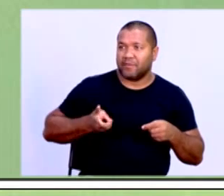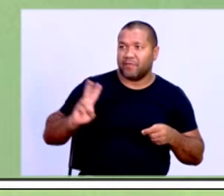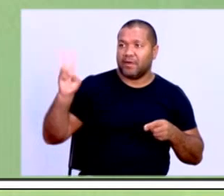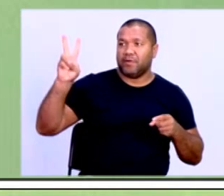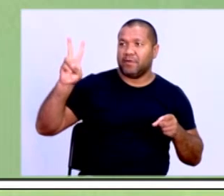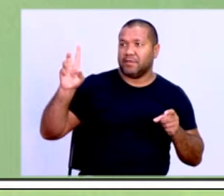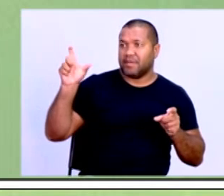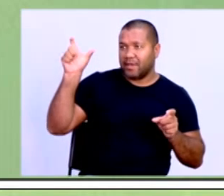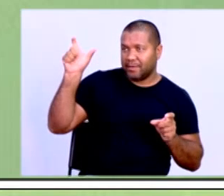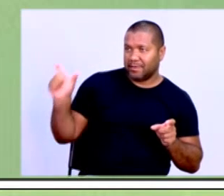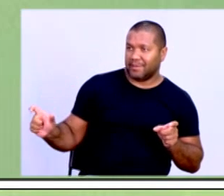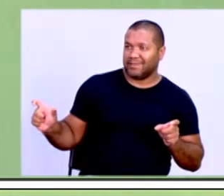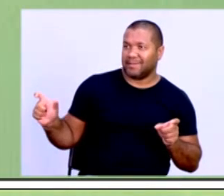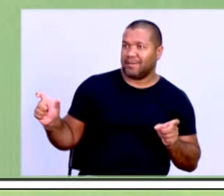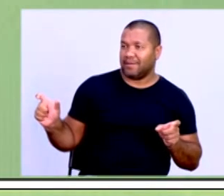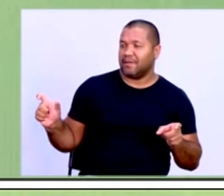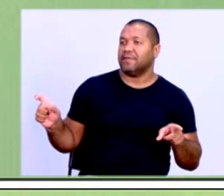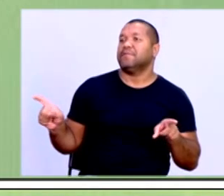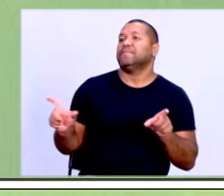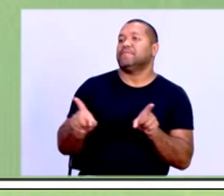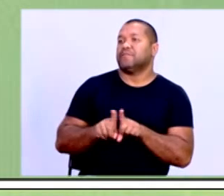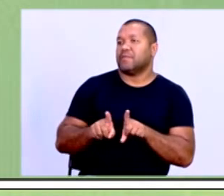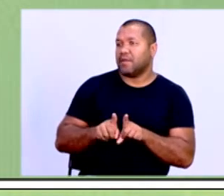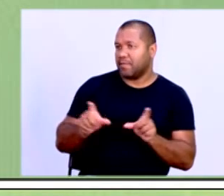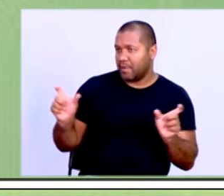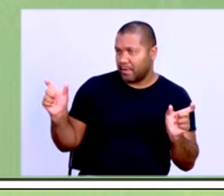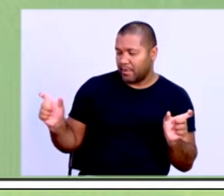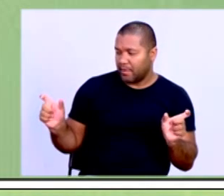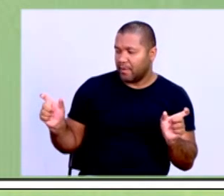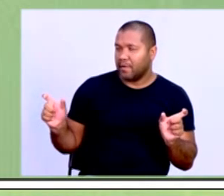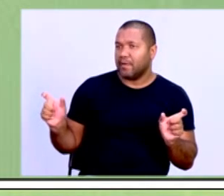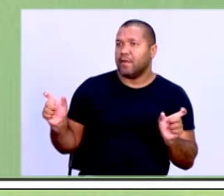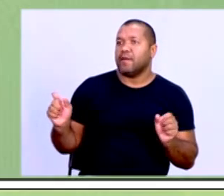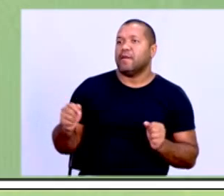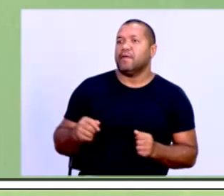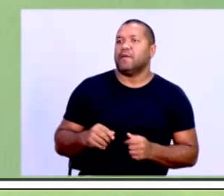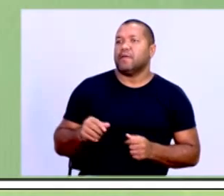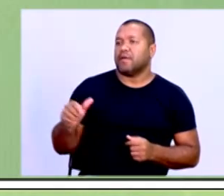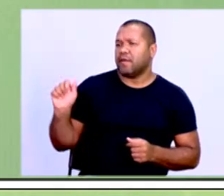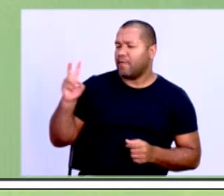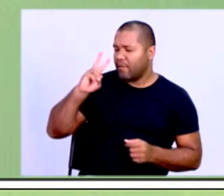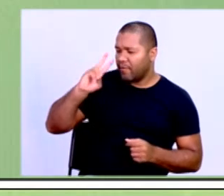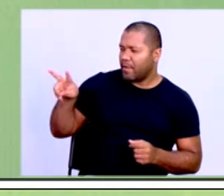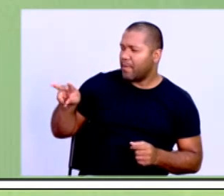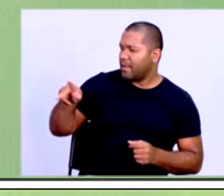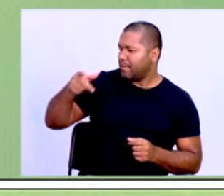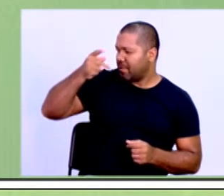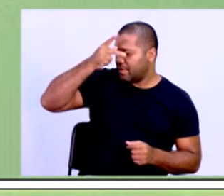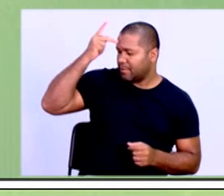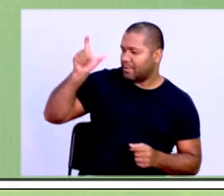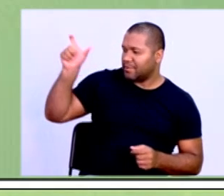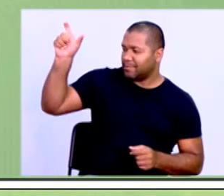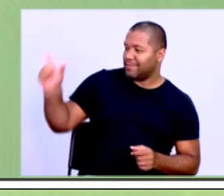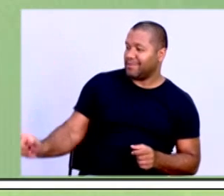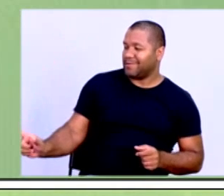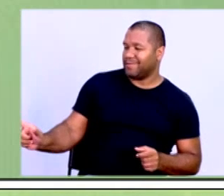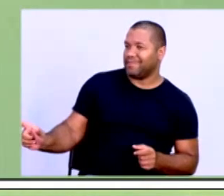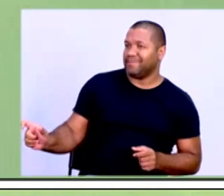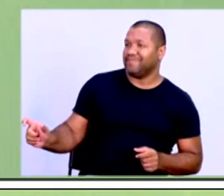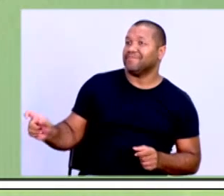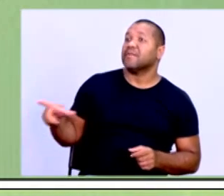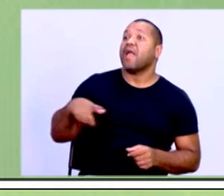os itens à esquerda, né? Que ele vê mais a parte humana da coisa, o cliente,